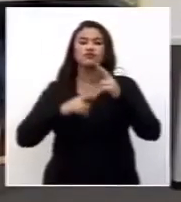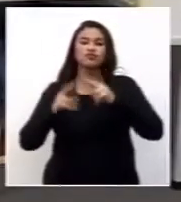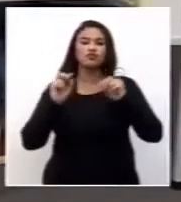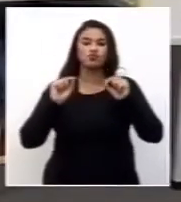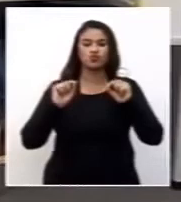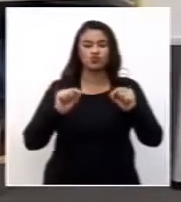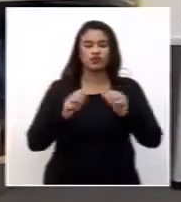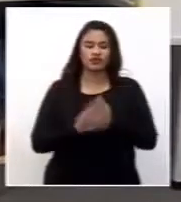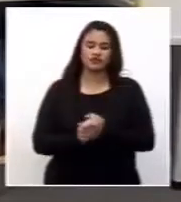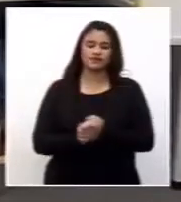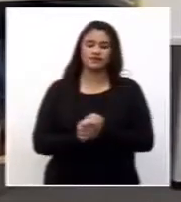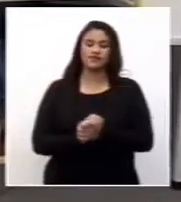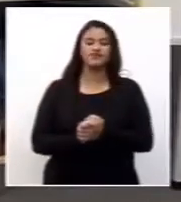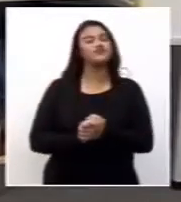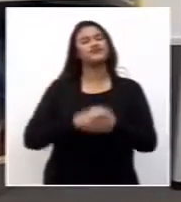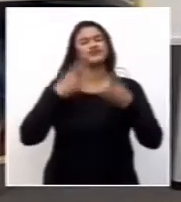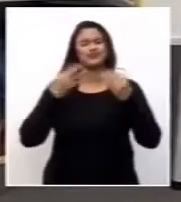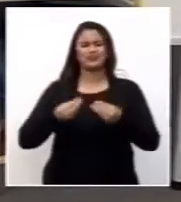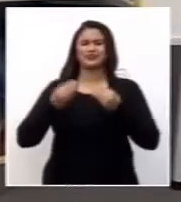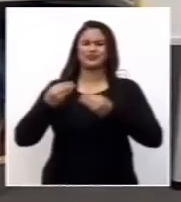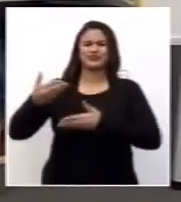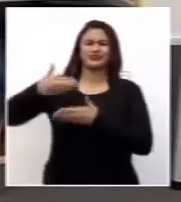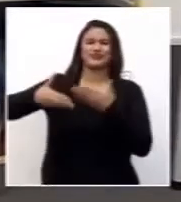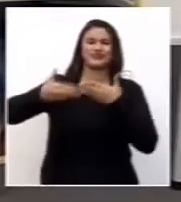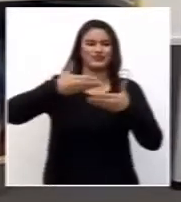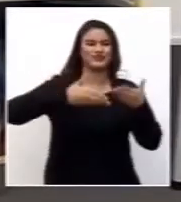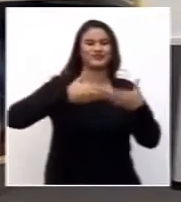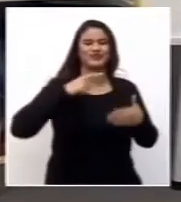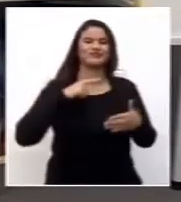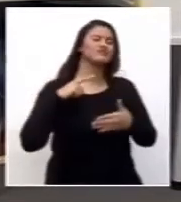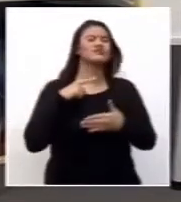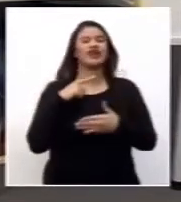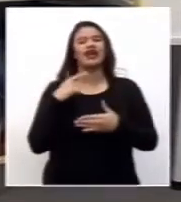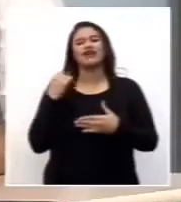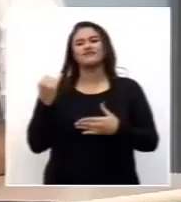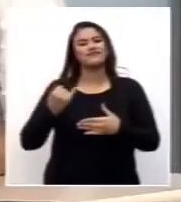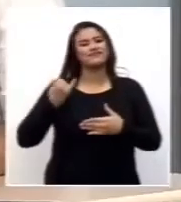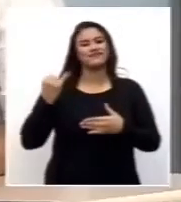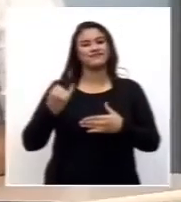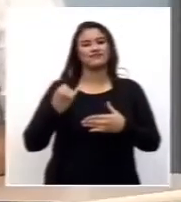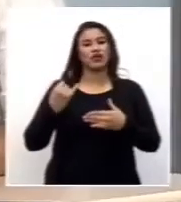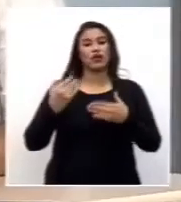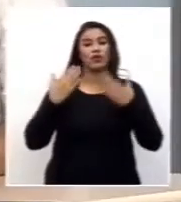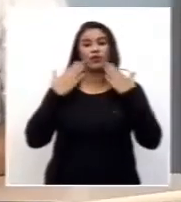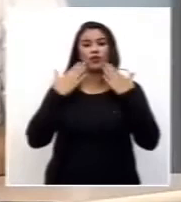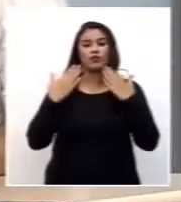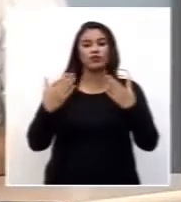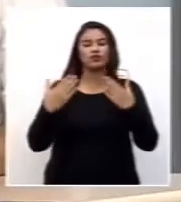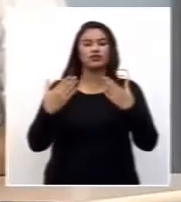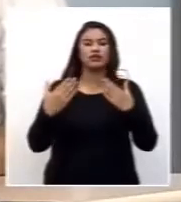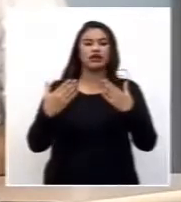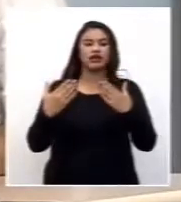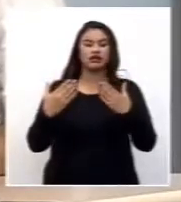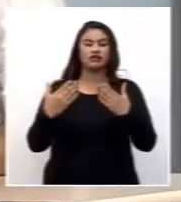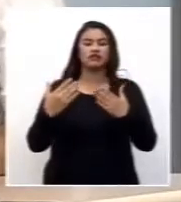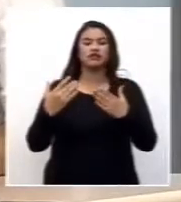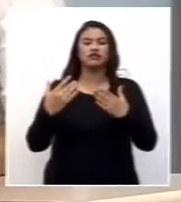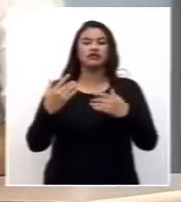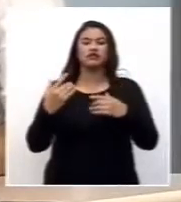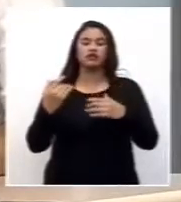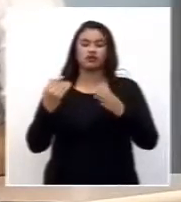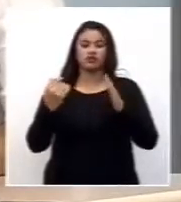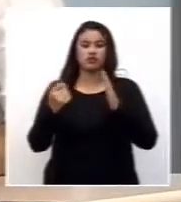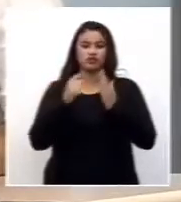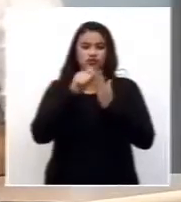muitas interações aqui. É interessantíssimo, né? A gente apontar a questão da importância do diário